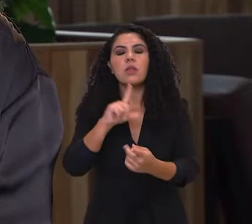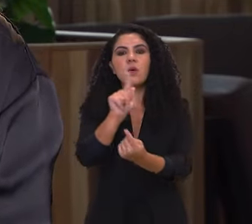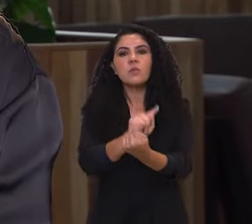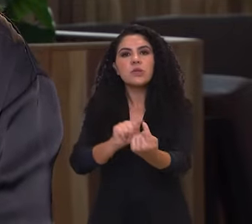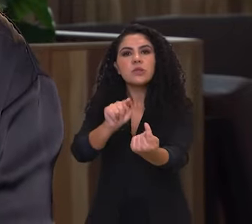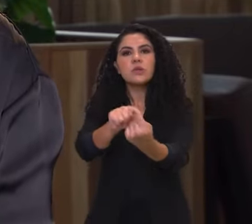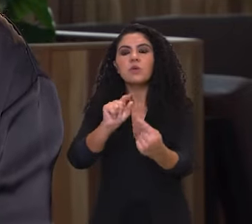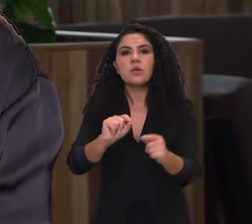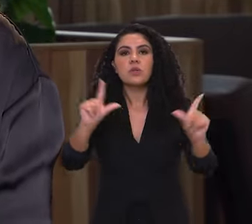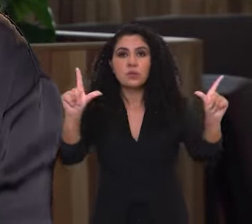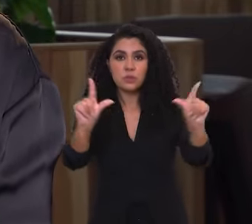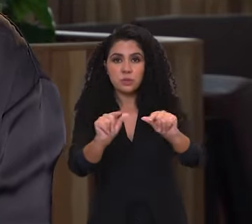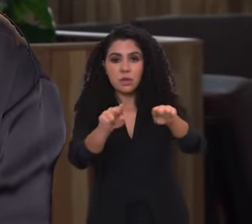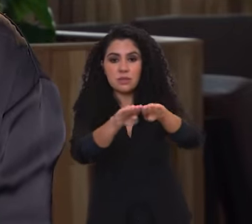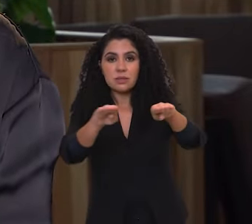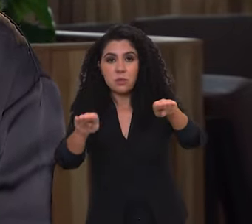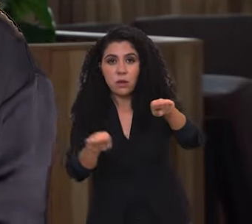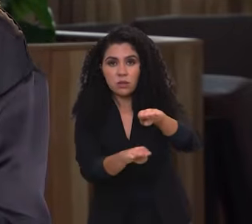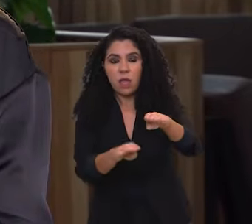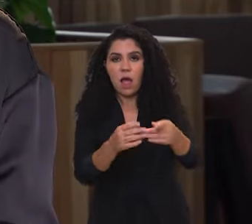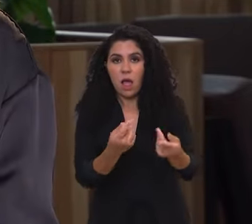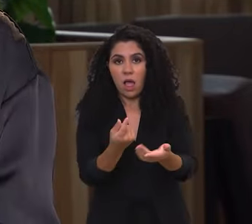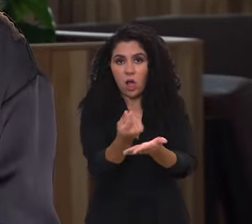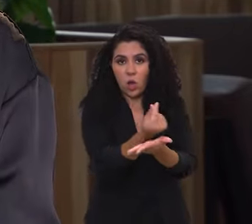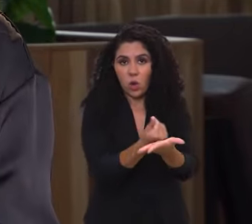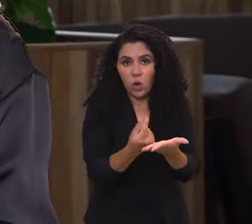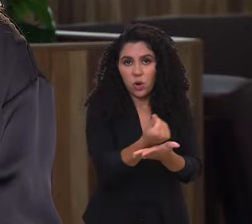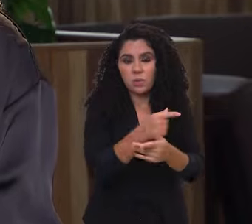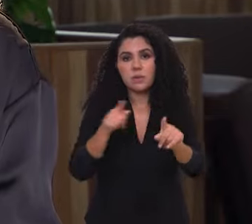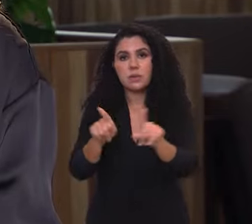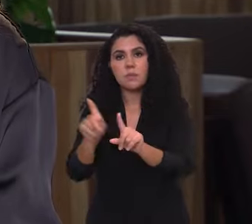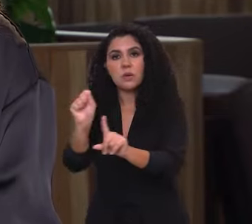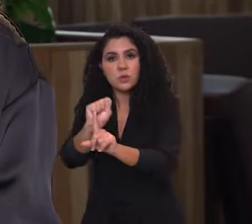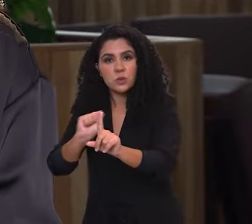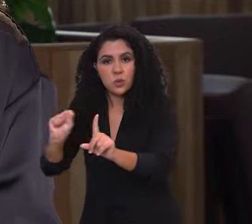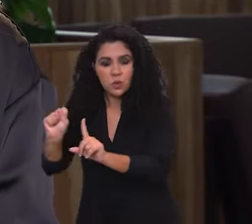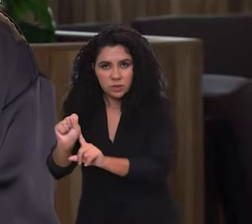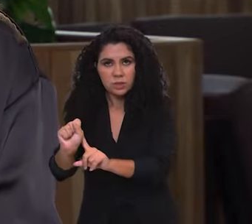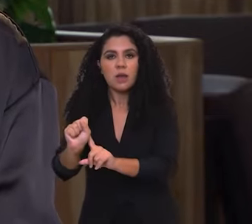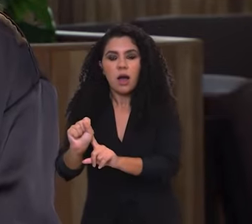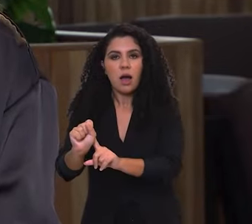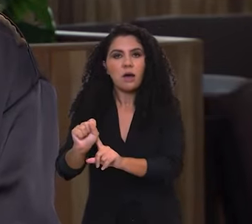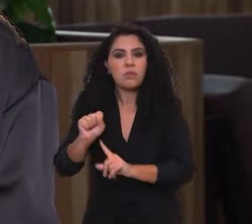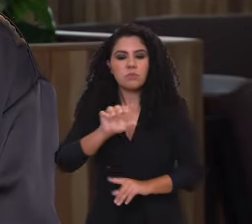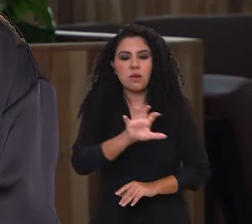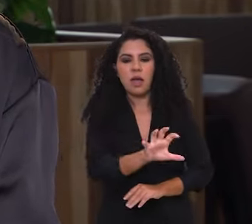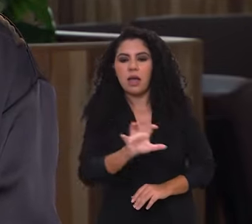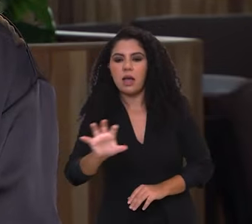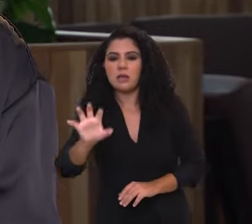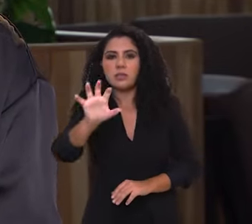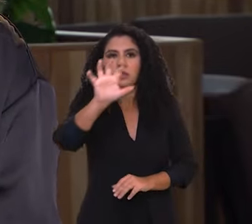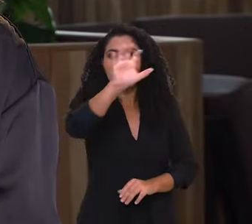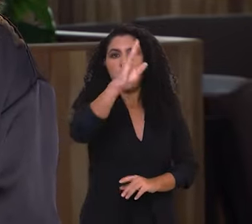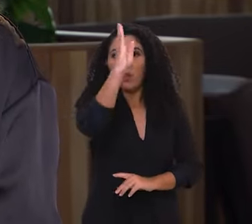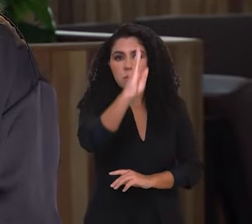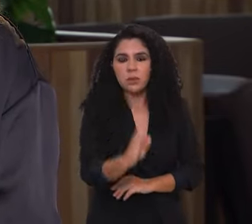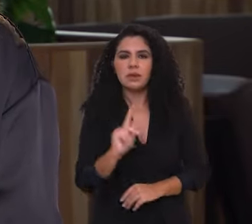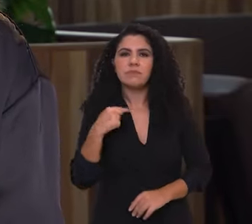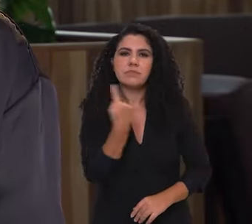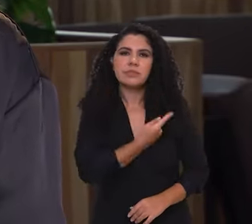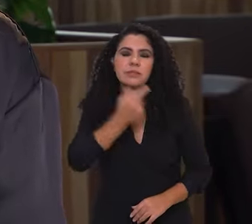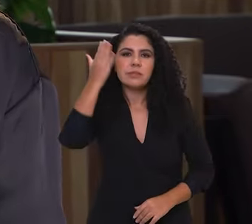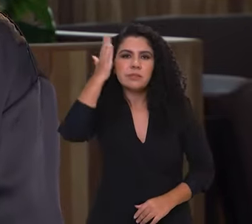objetivo de reduzir desigualdades econômicas e sociais entre as regiões brasileiras. A gente sabe que o